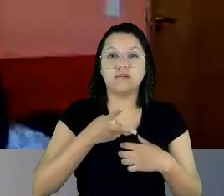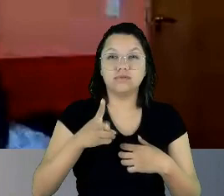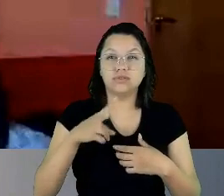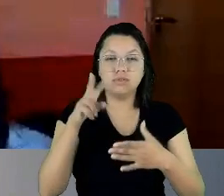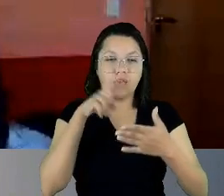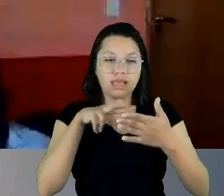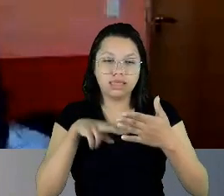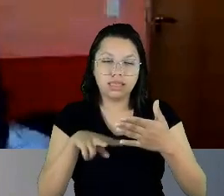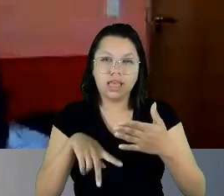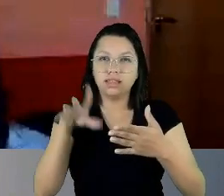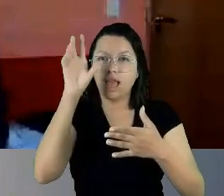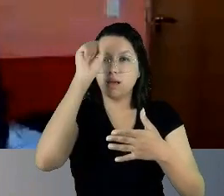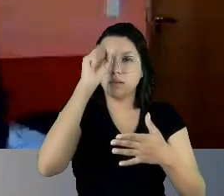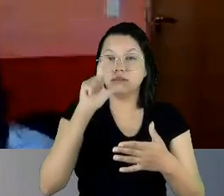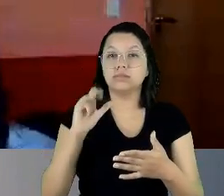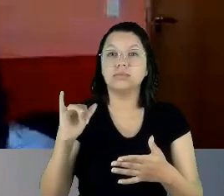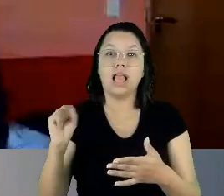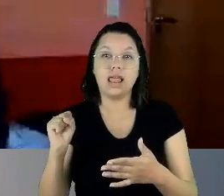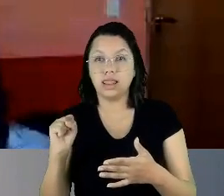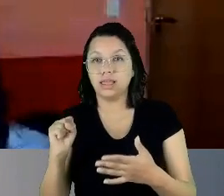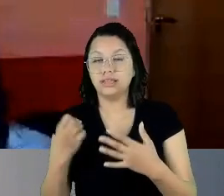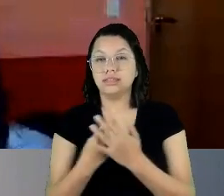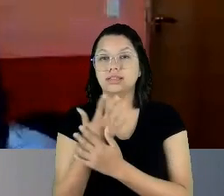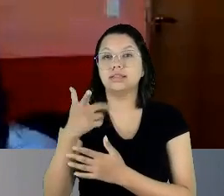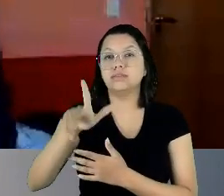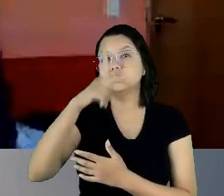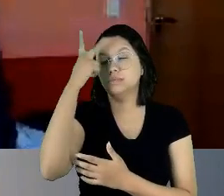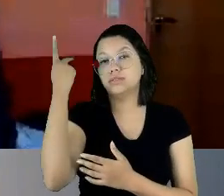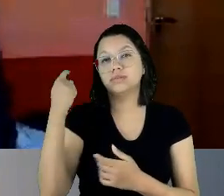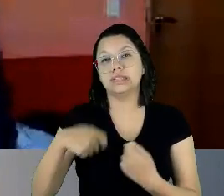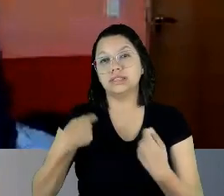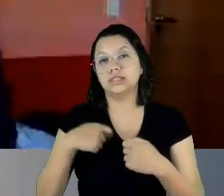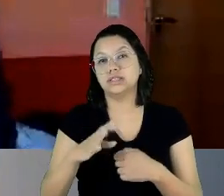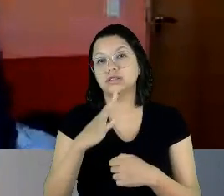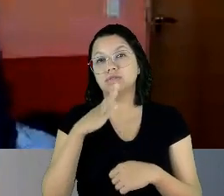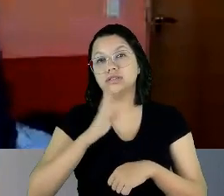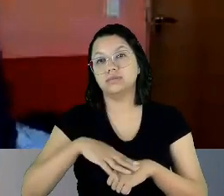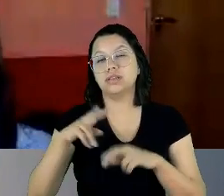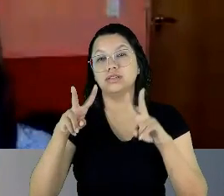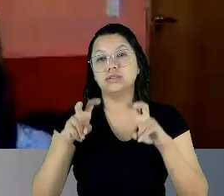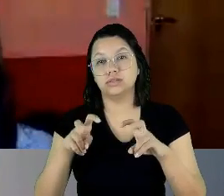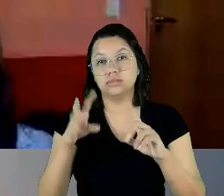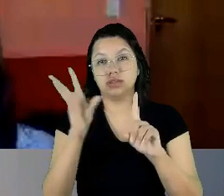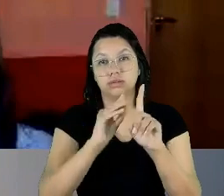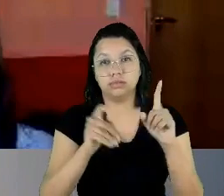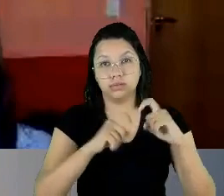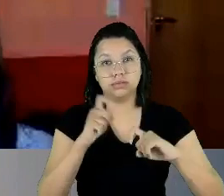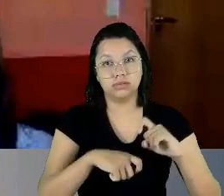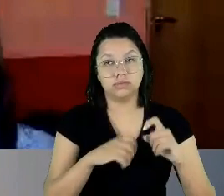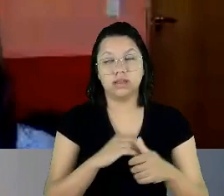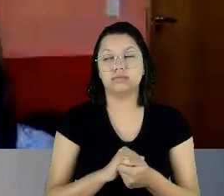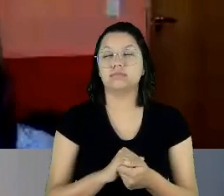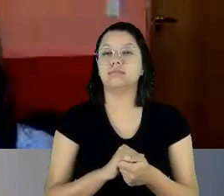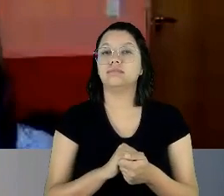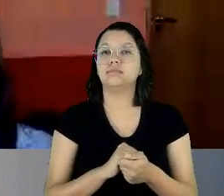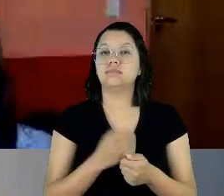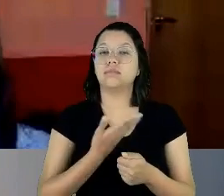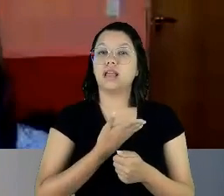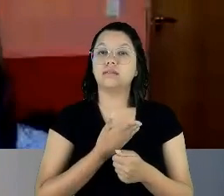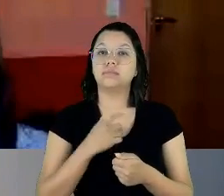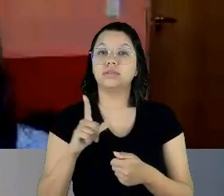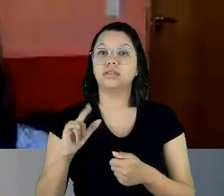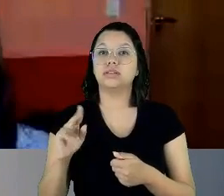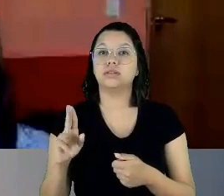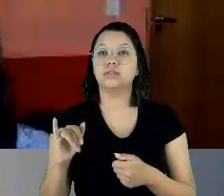e aprendendo sobre a Liz, despertando em outras pessoas a necessidade de conhecer mais sobre importunação sexual. A